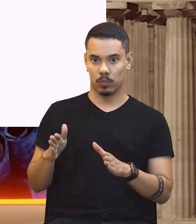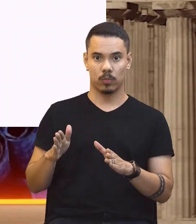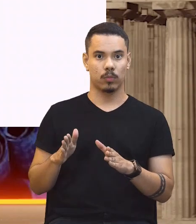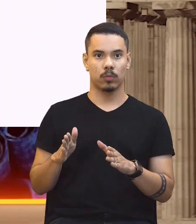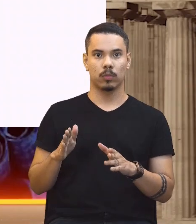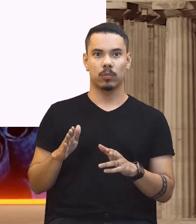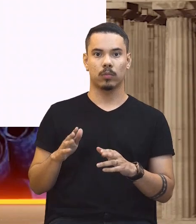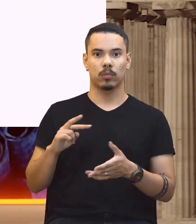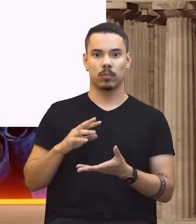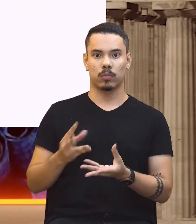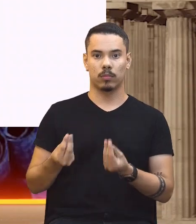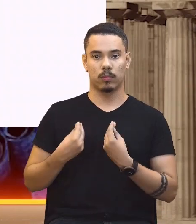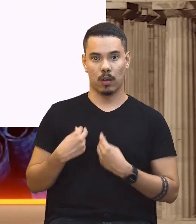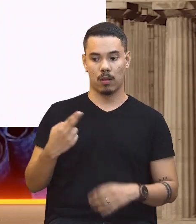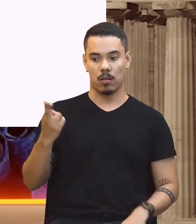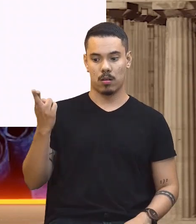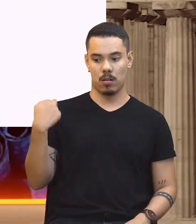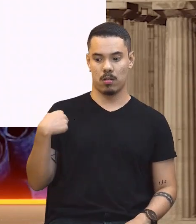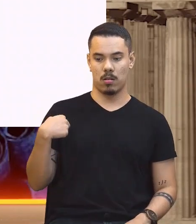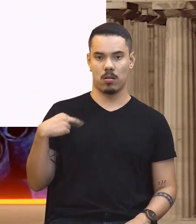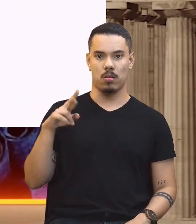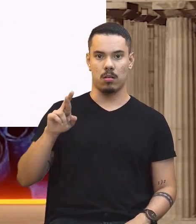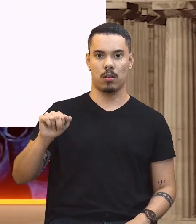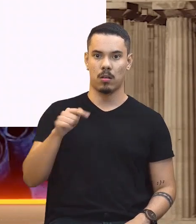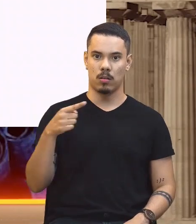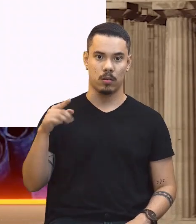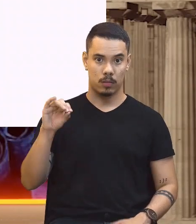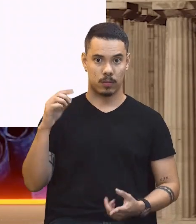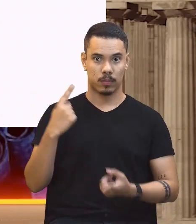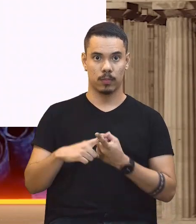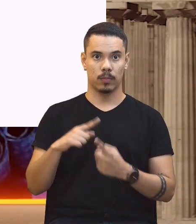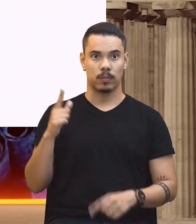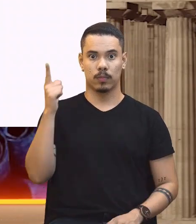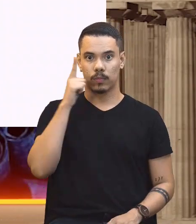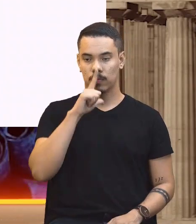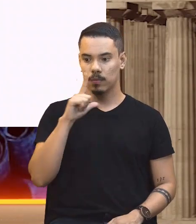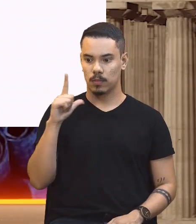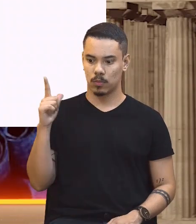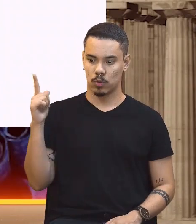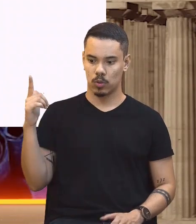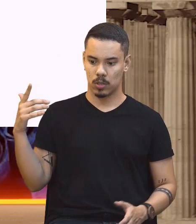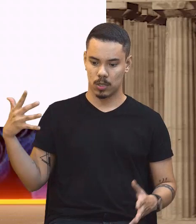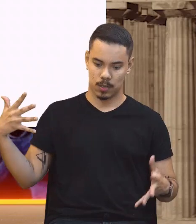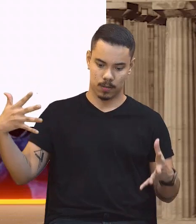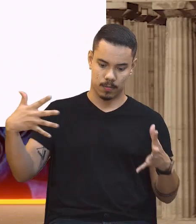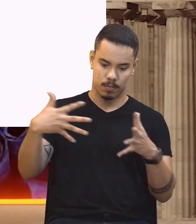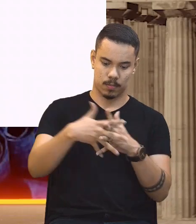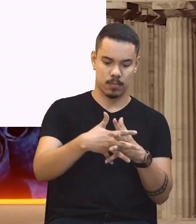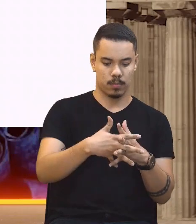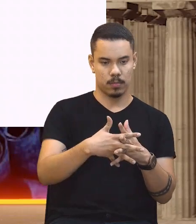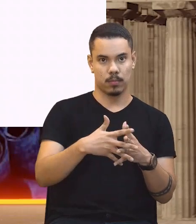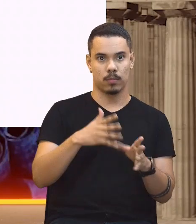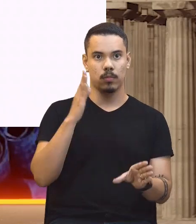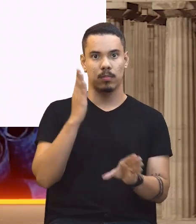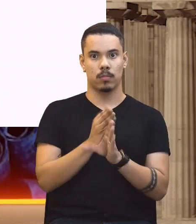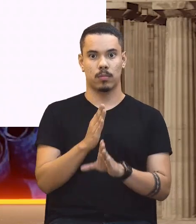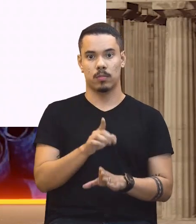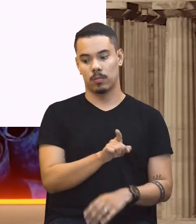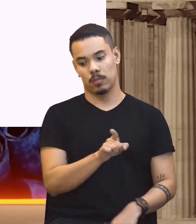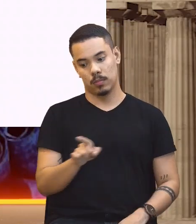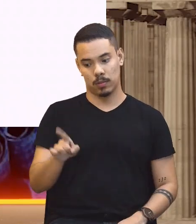da razão, que só podemos atingir o mundo inteligível através da nossa